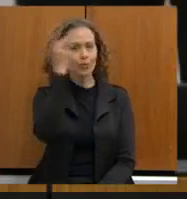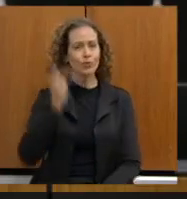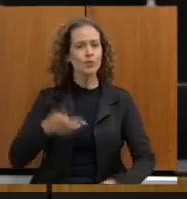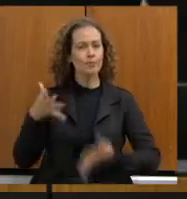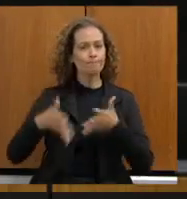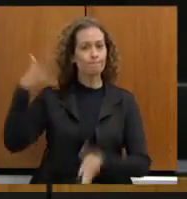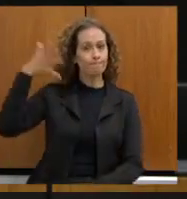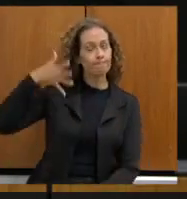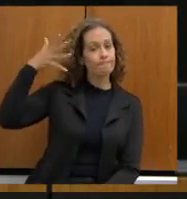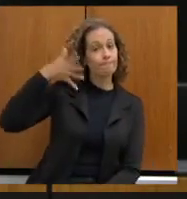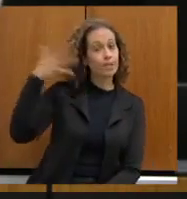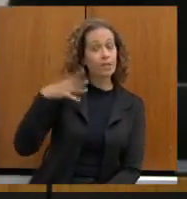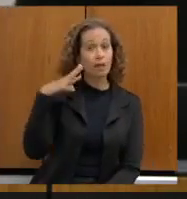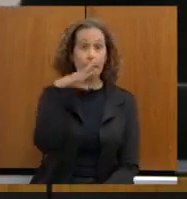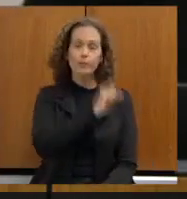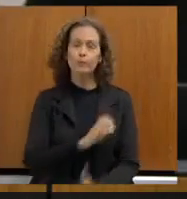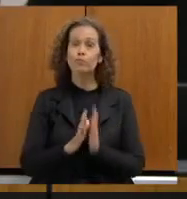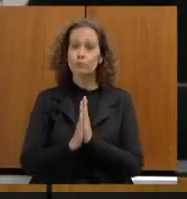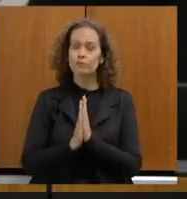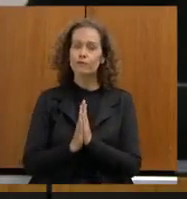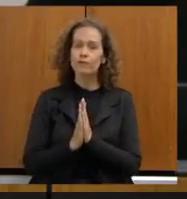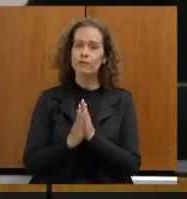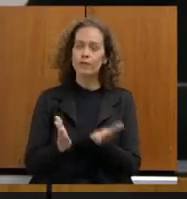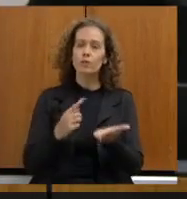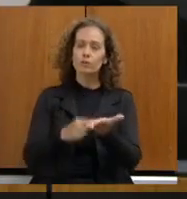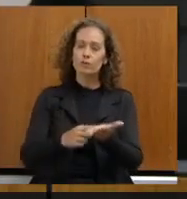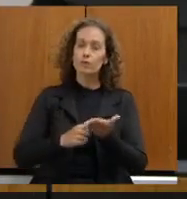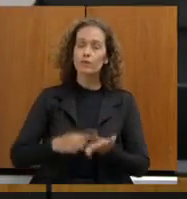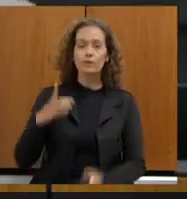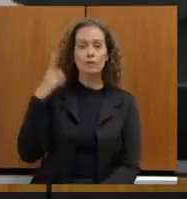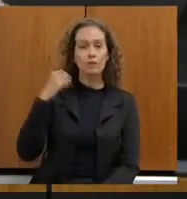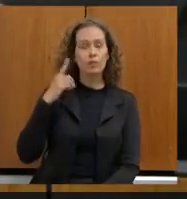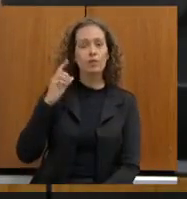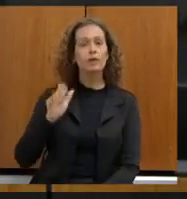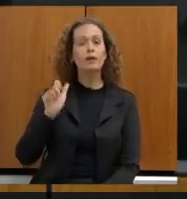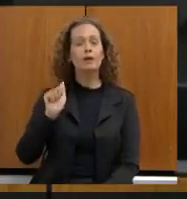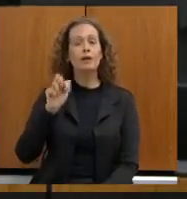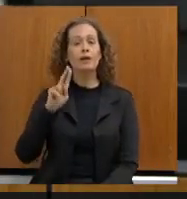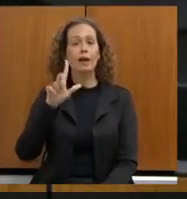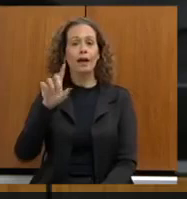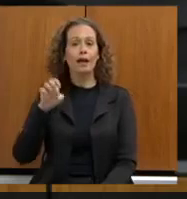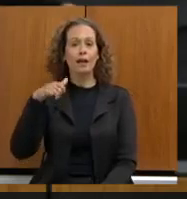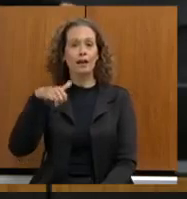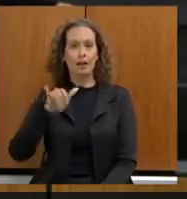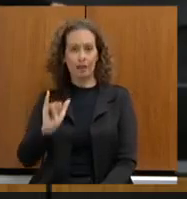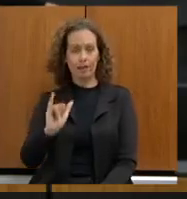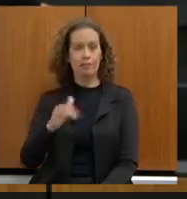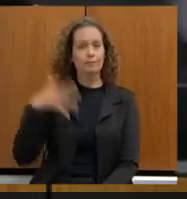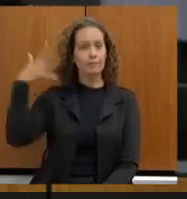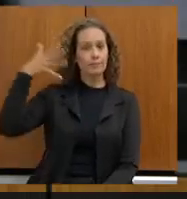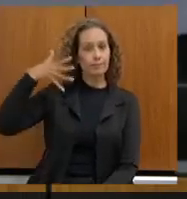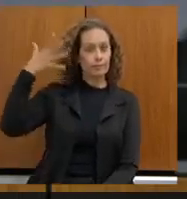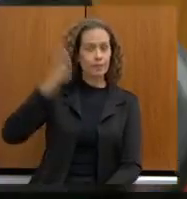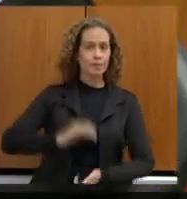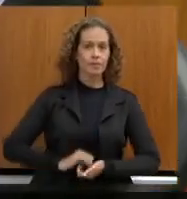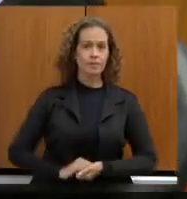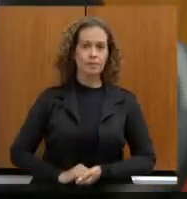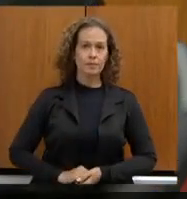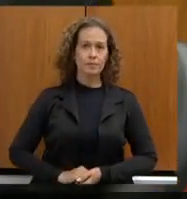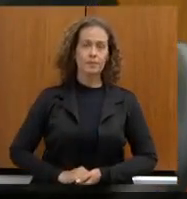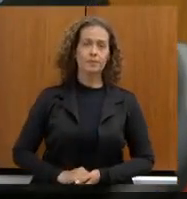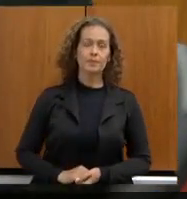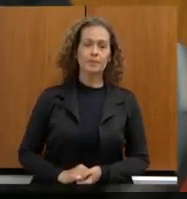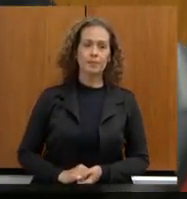para que Sejam breves convido-os Deputado Arlen Santiago para fazer o uso da palavra